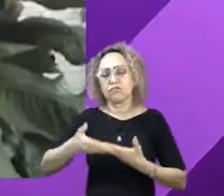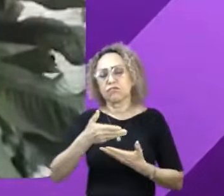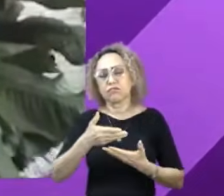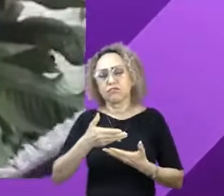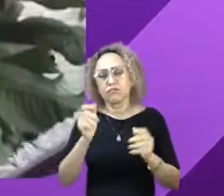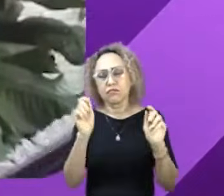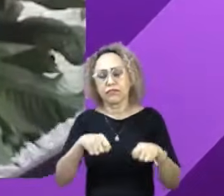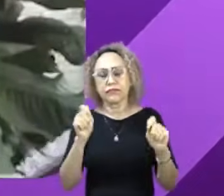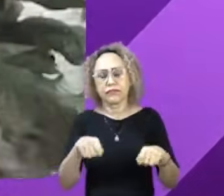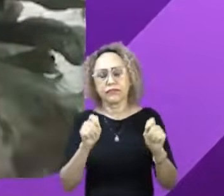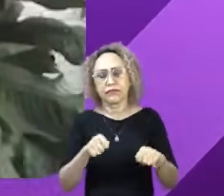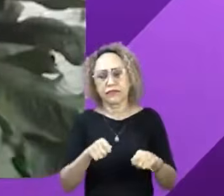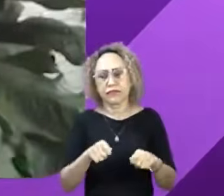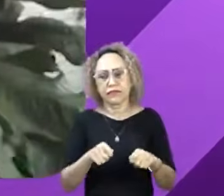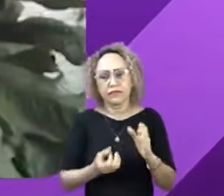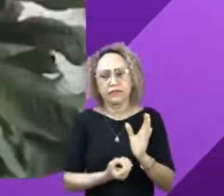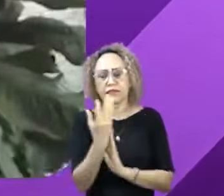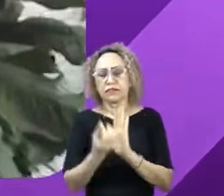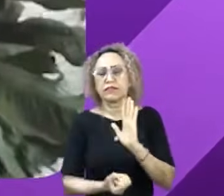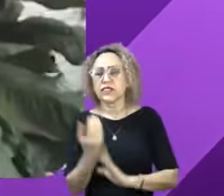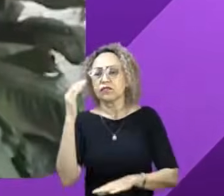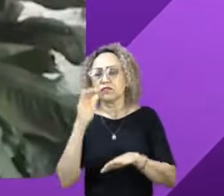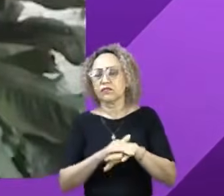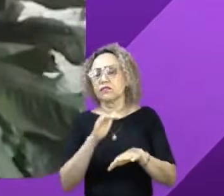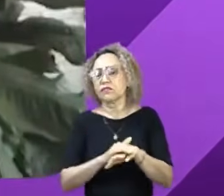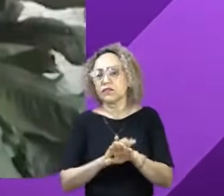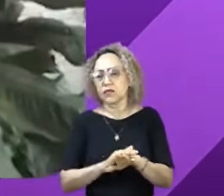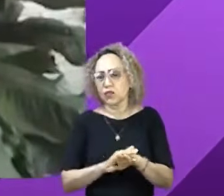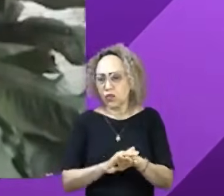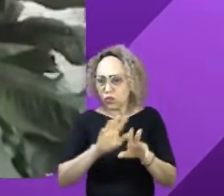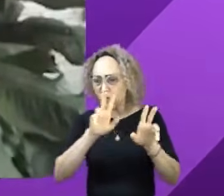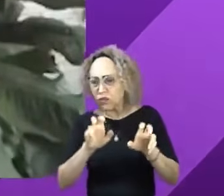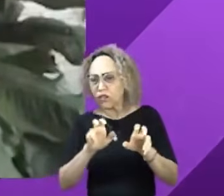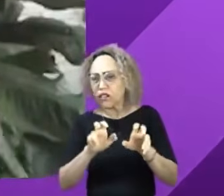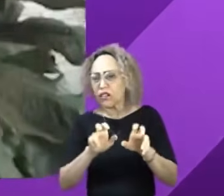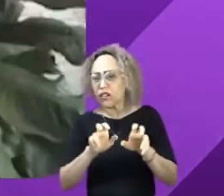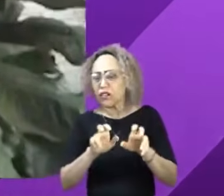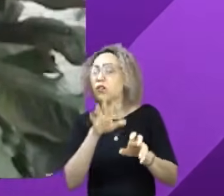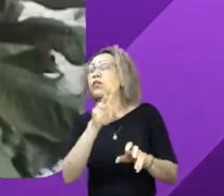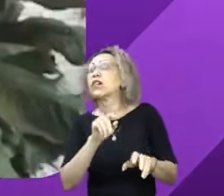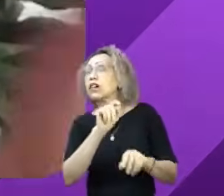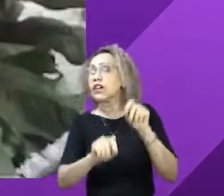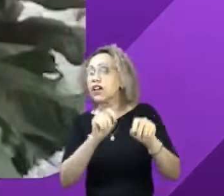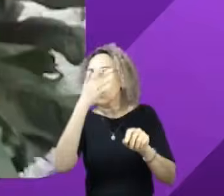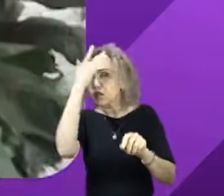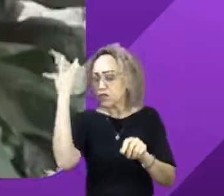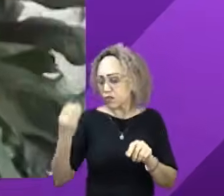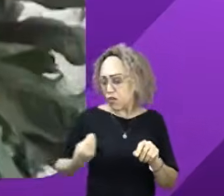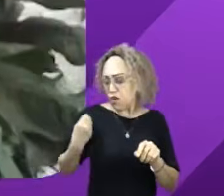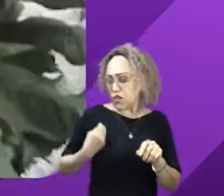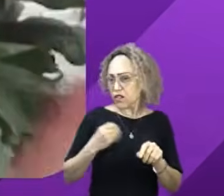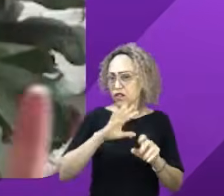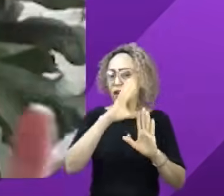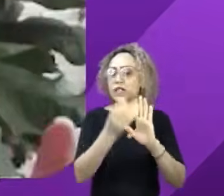que se possa criar uma narrativa própria, que é muito singular, né? O que eles querem contar com isso, como eles querem contar